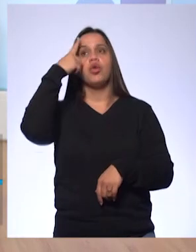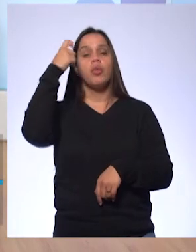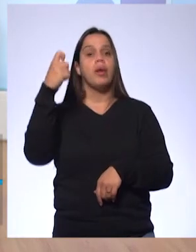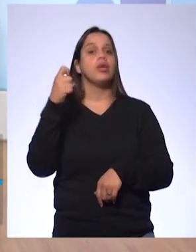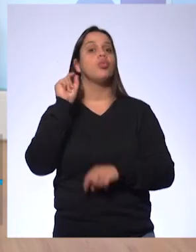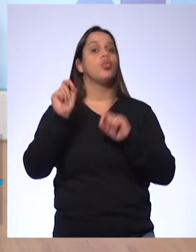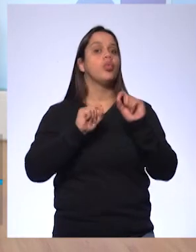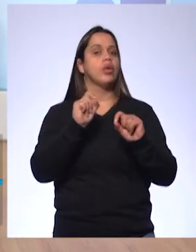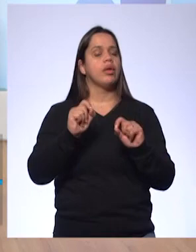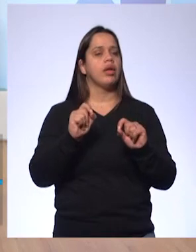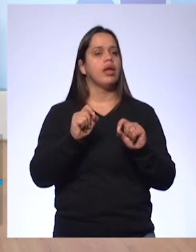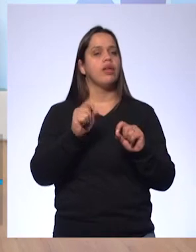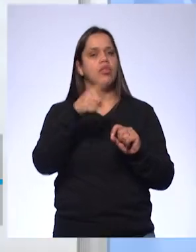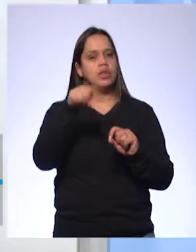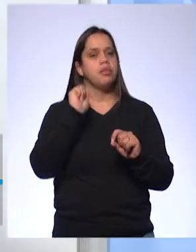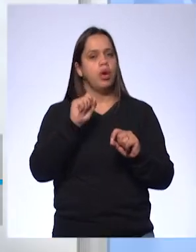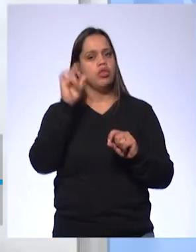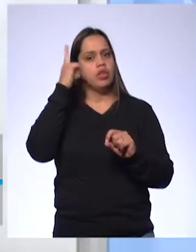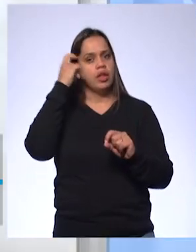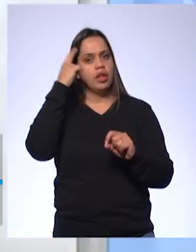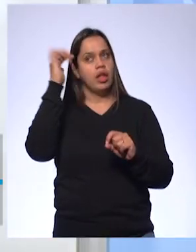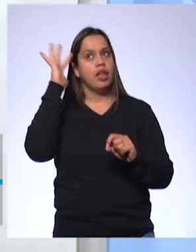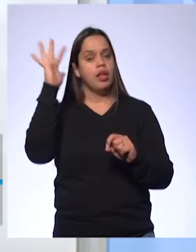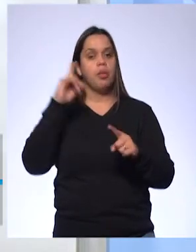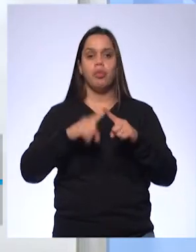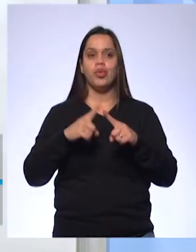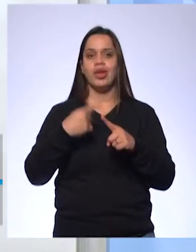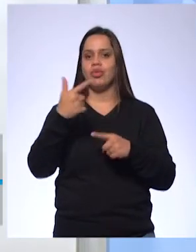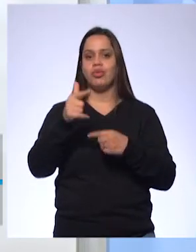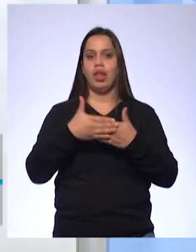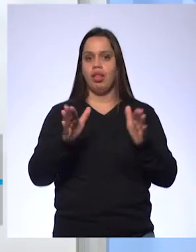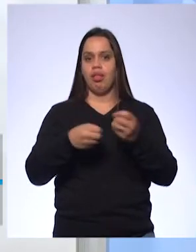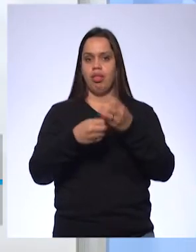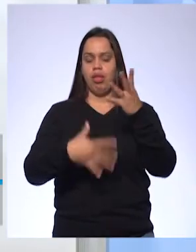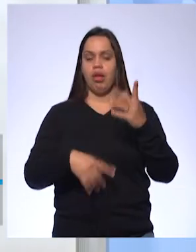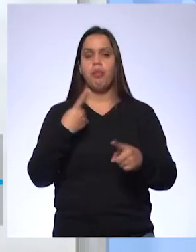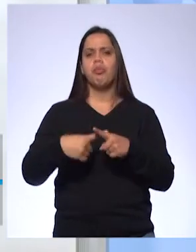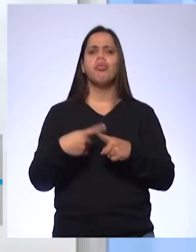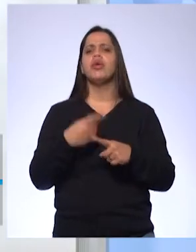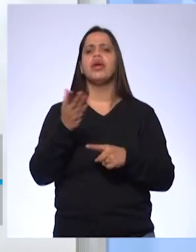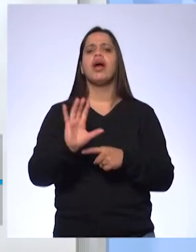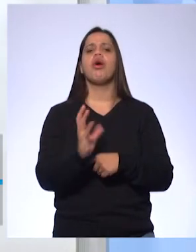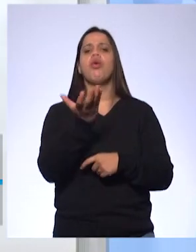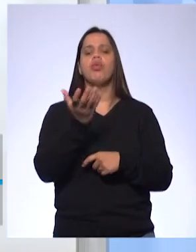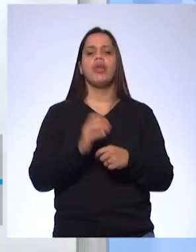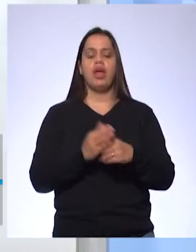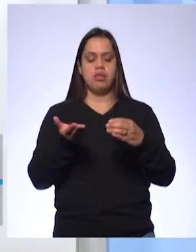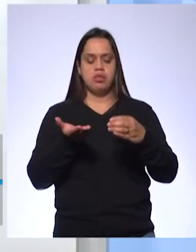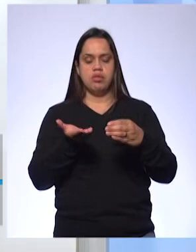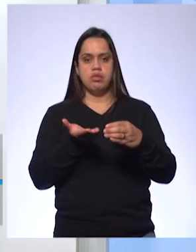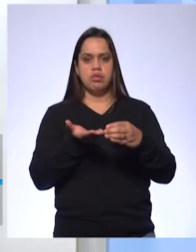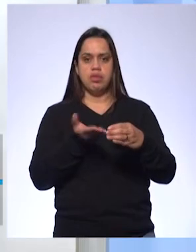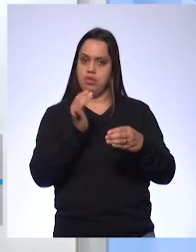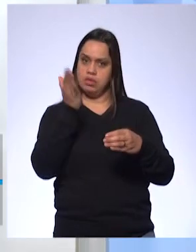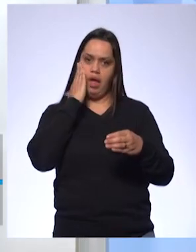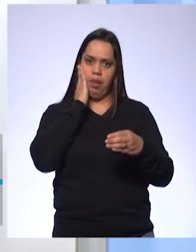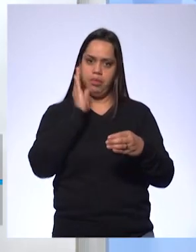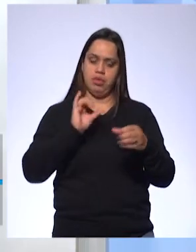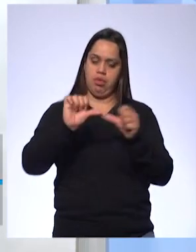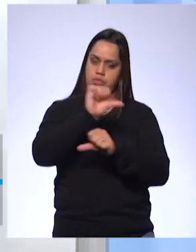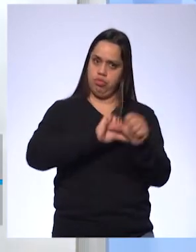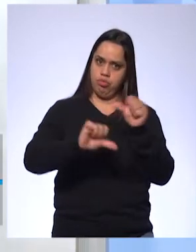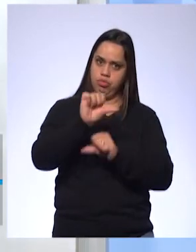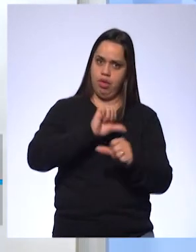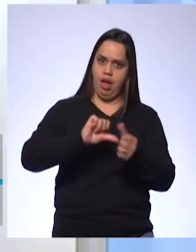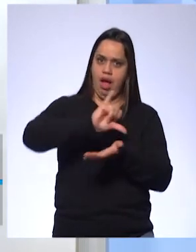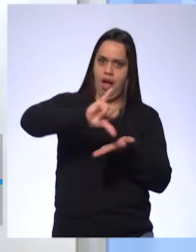Pode ir formulando essa hipótese mentalmente, porque a gente não tem tempo de abrir o chat. Por que você sabe que se eu misturar água com óleo,